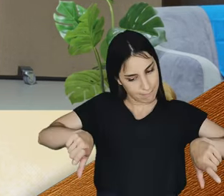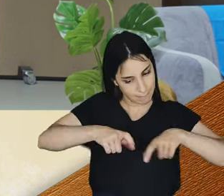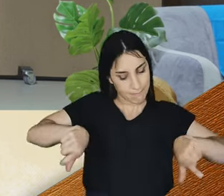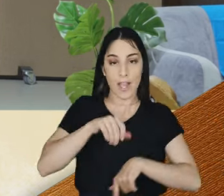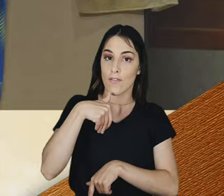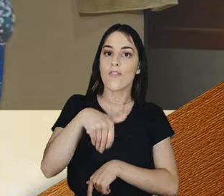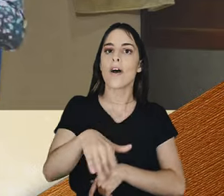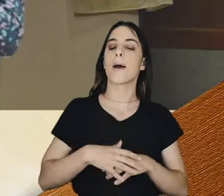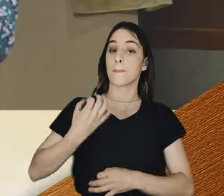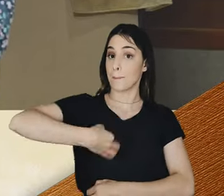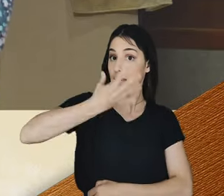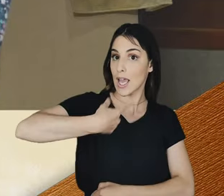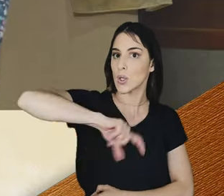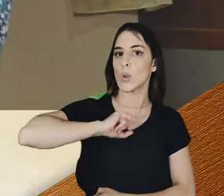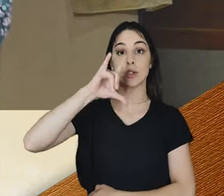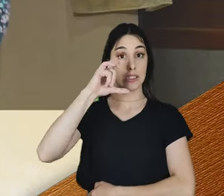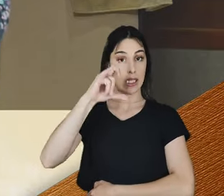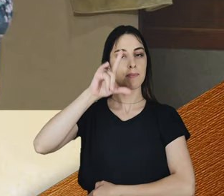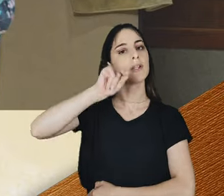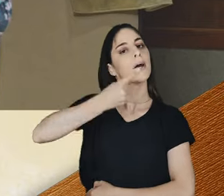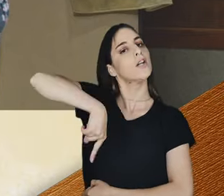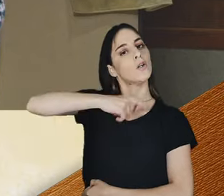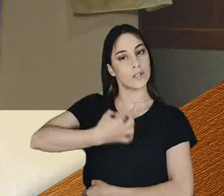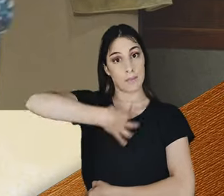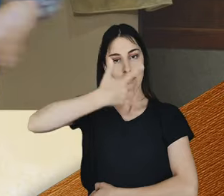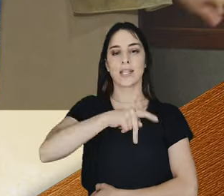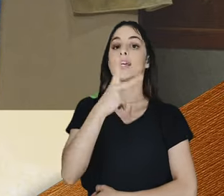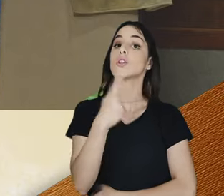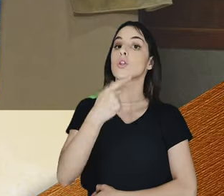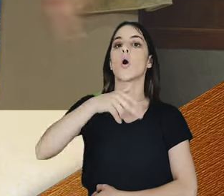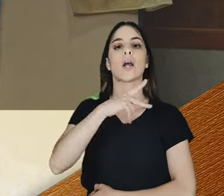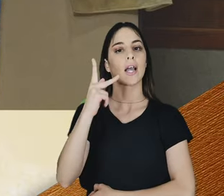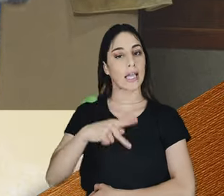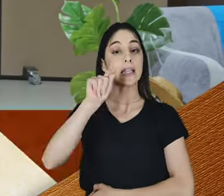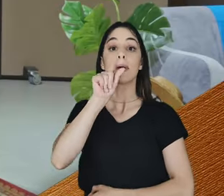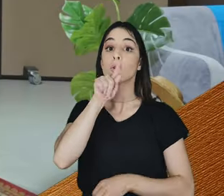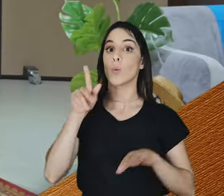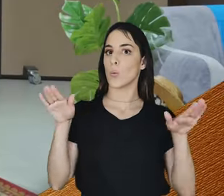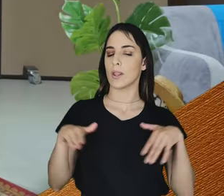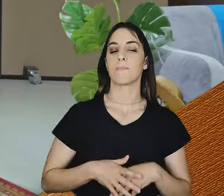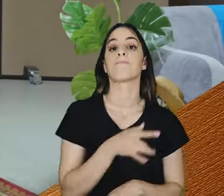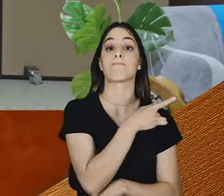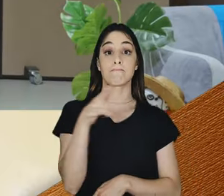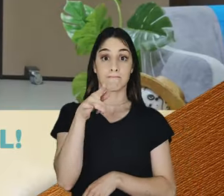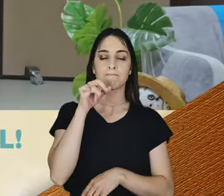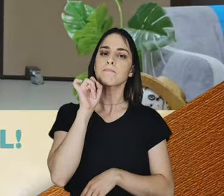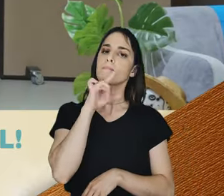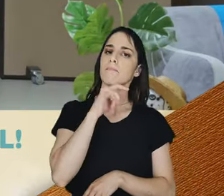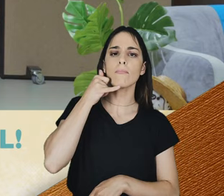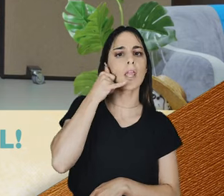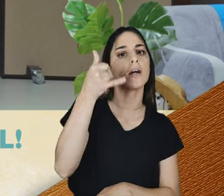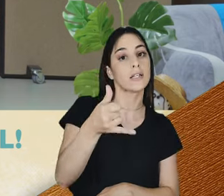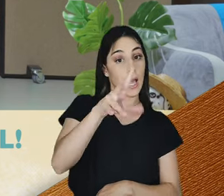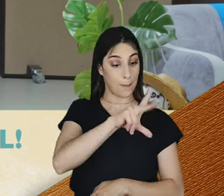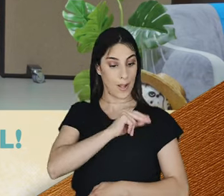ecrã, Manhã Nossa no Insta e Nossa Manhã no TikTok e Twitter. E também vai estar aqui o número para o qual têm que ligar para ganhar o nosso fantástico prémio,